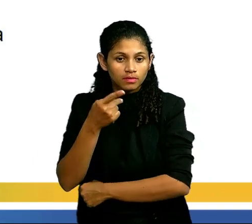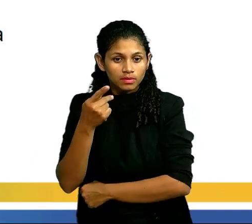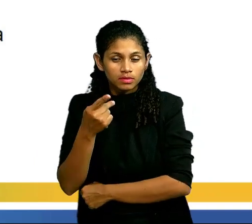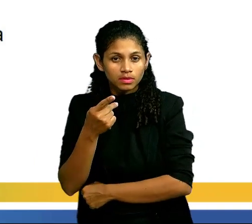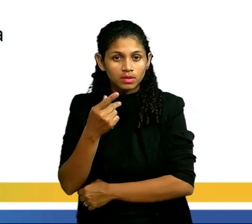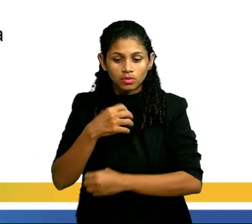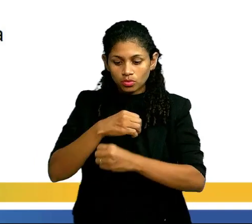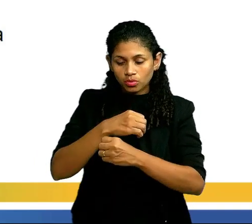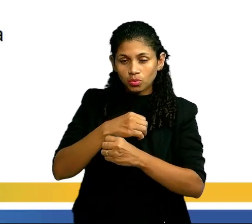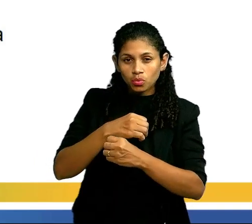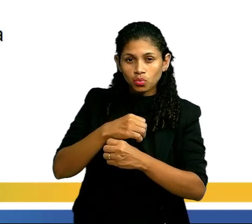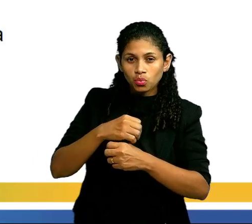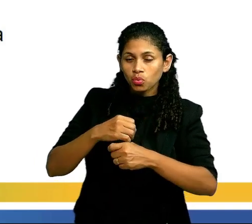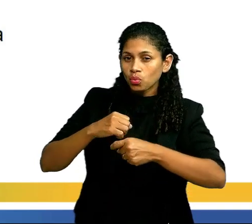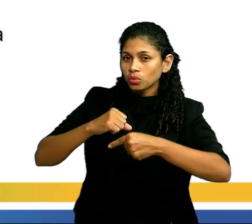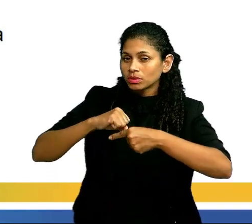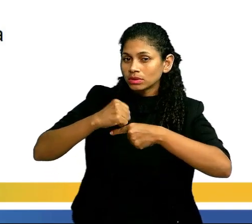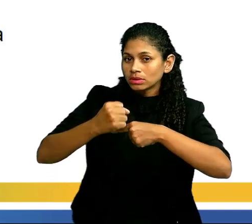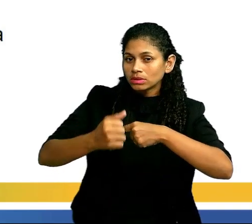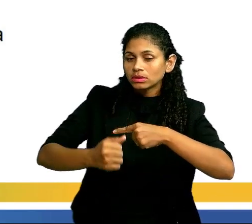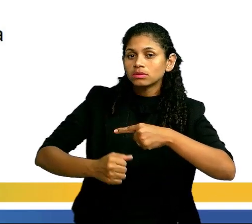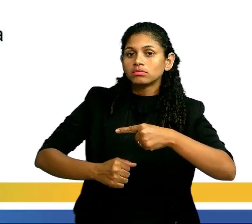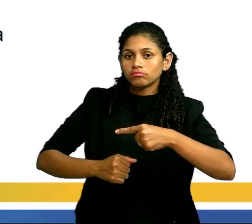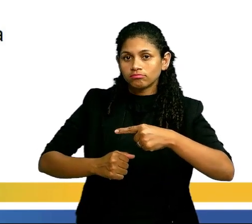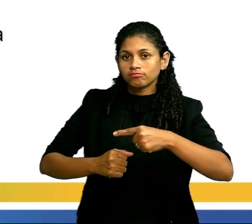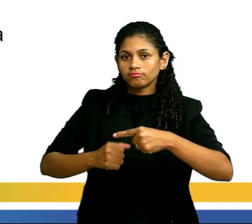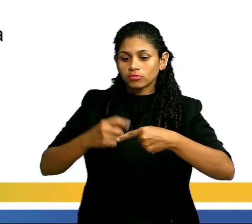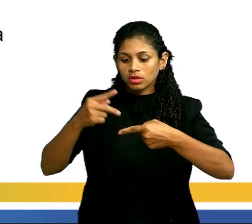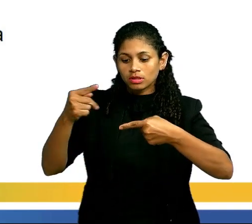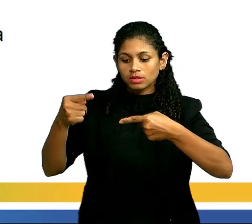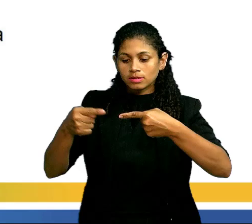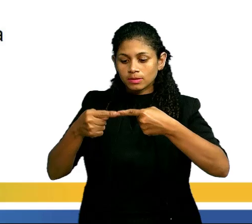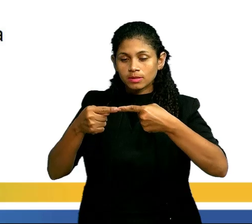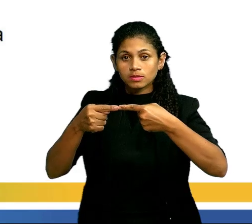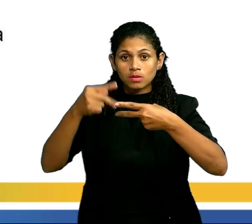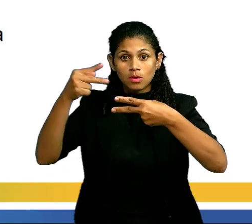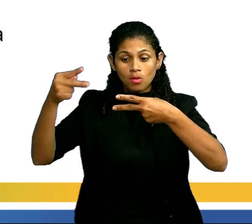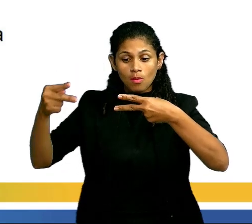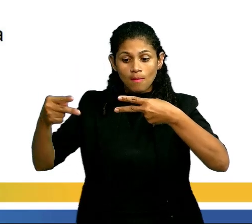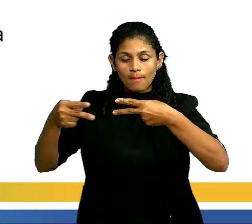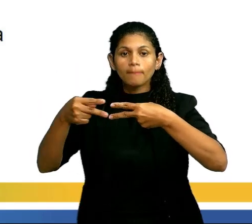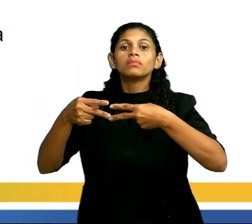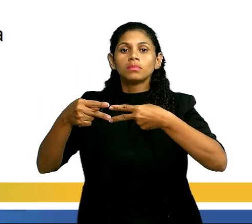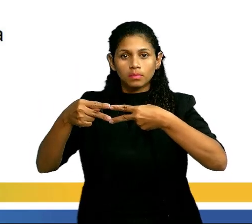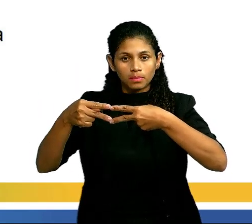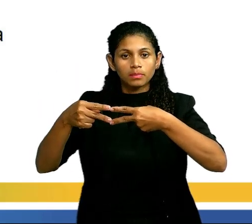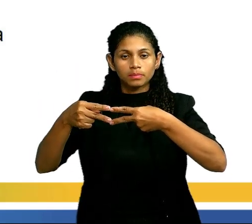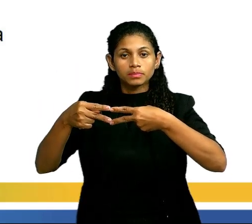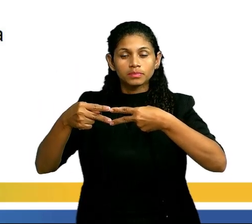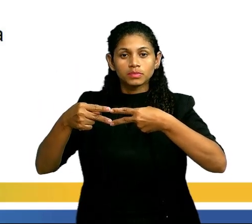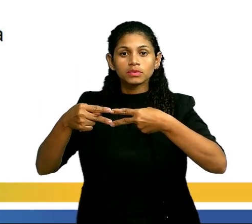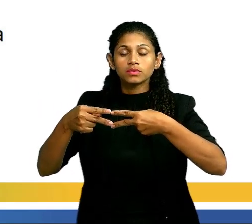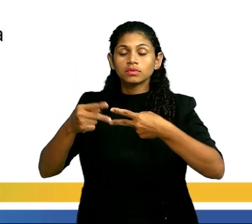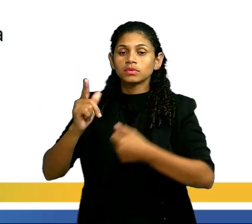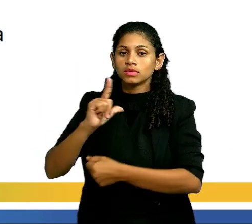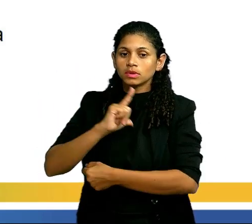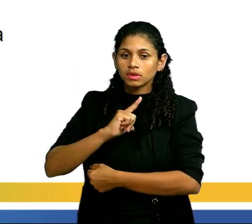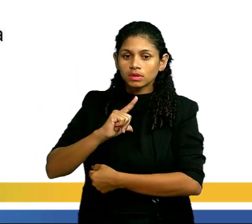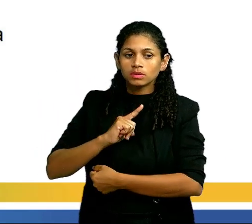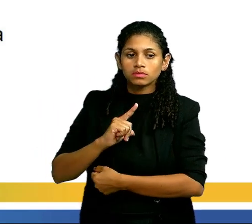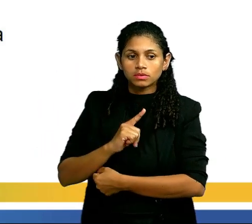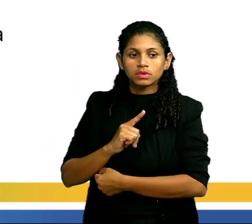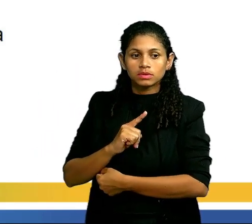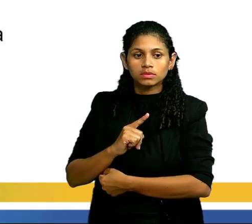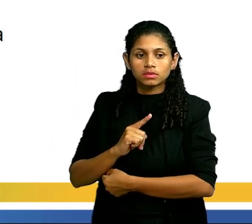grafeno fazem ligações duplas entre si. Logo, eu vou ter aí uma molécula de geometria trigonal plana com